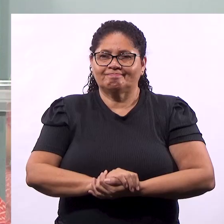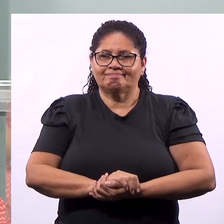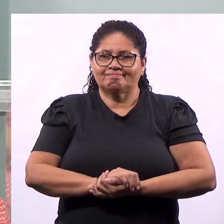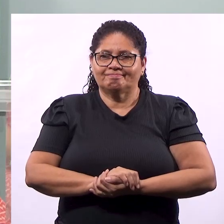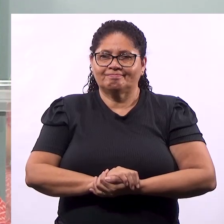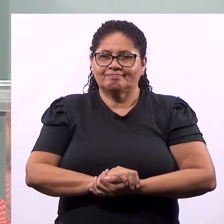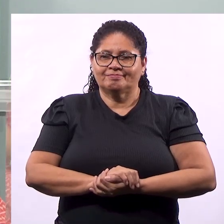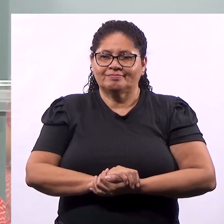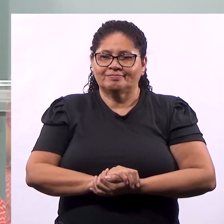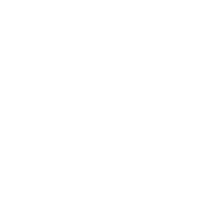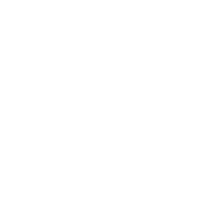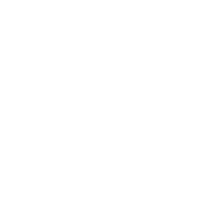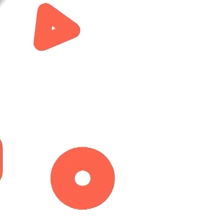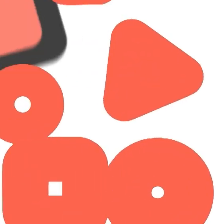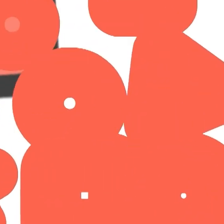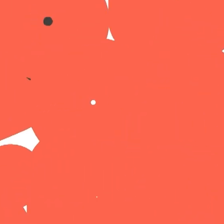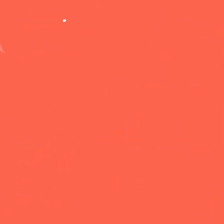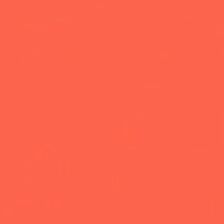próxima bonanças